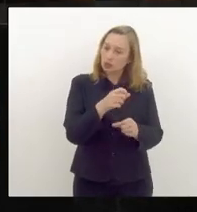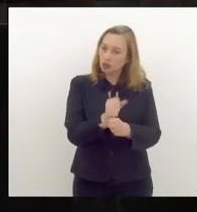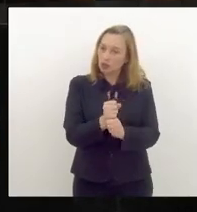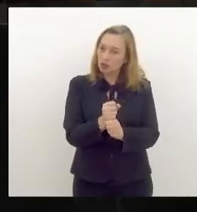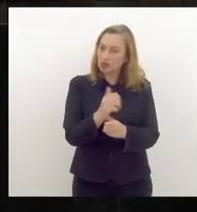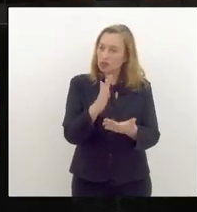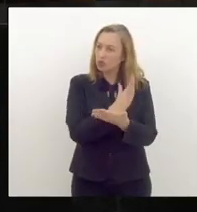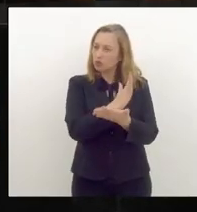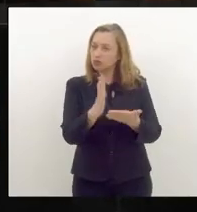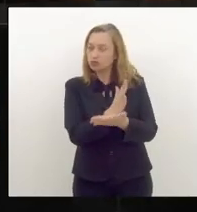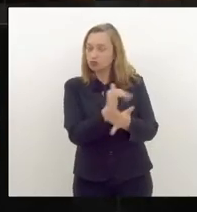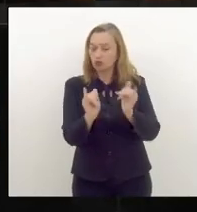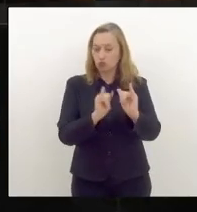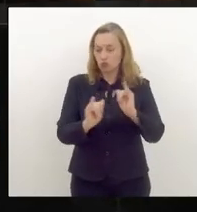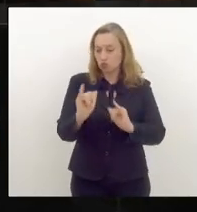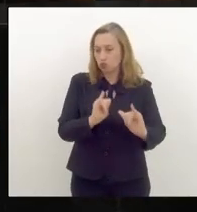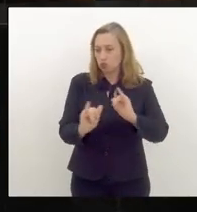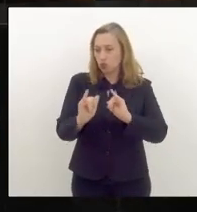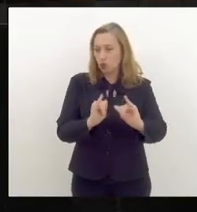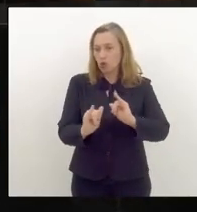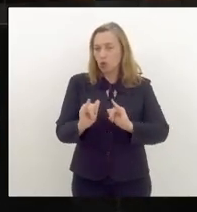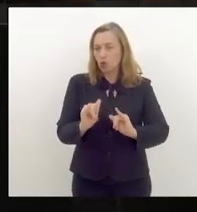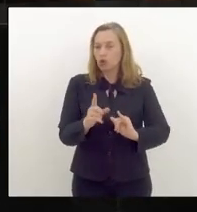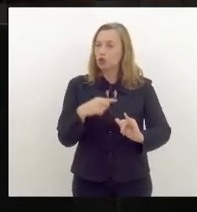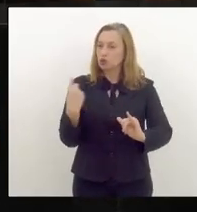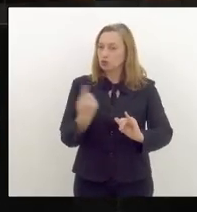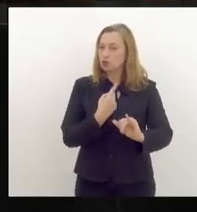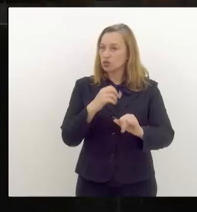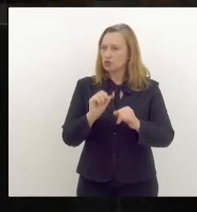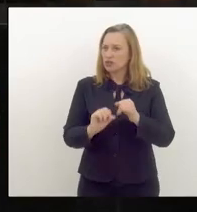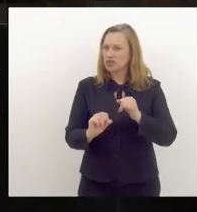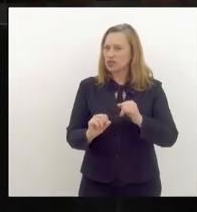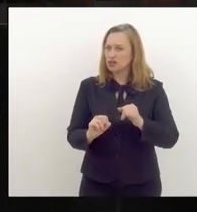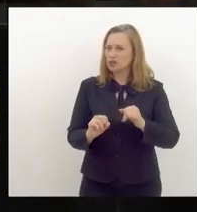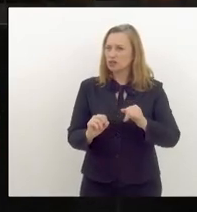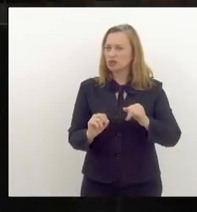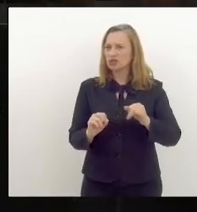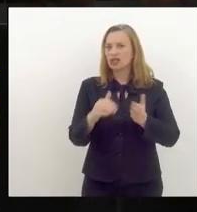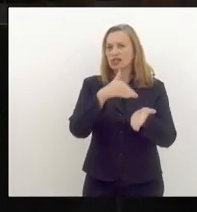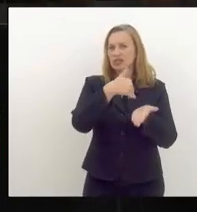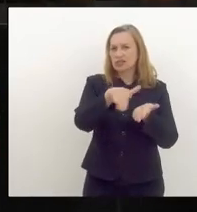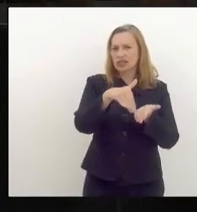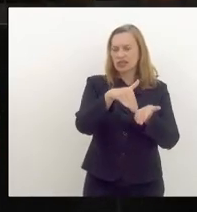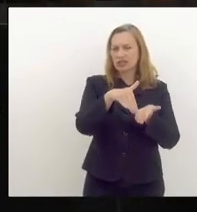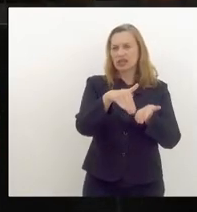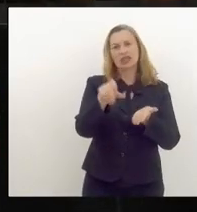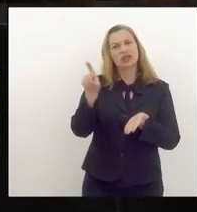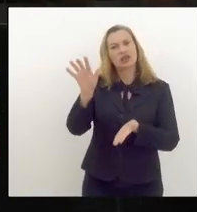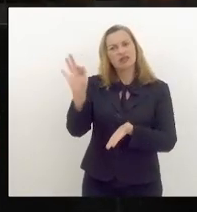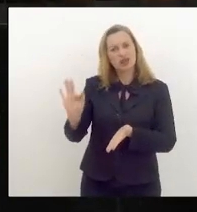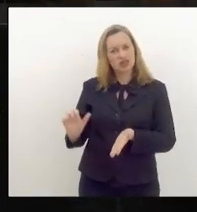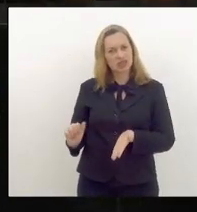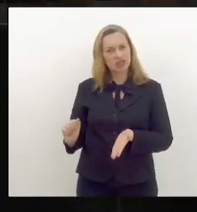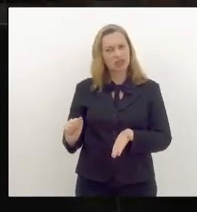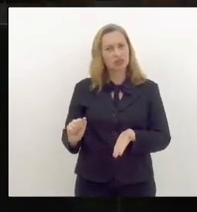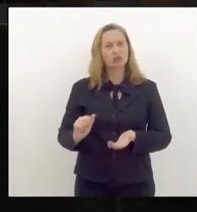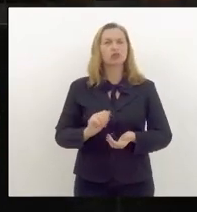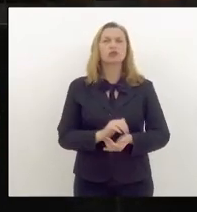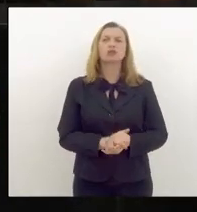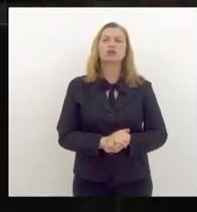informações que fizemos é a secretaria de fazenda